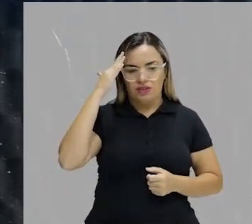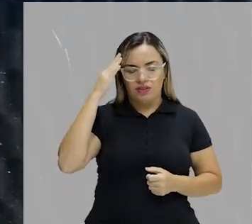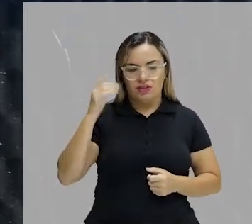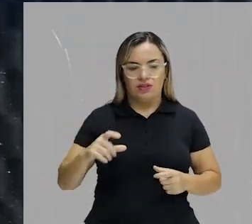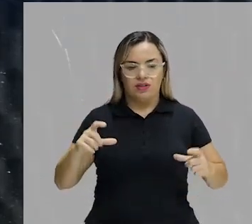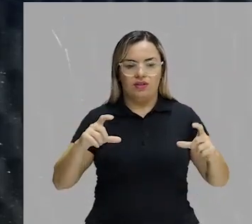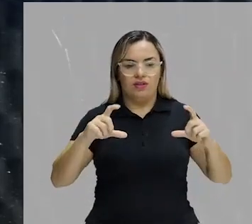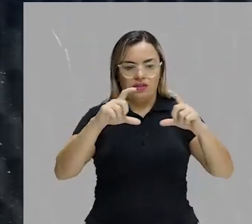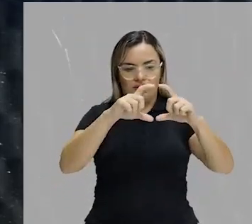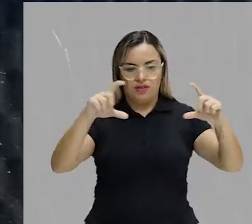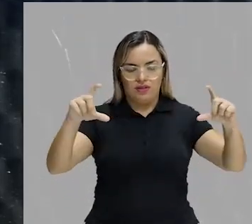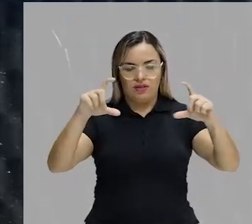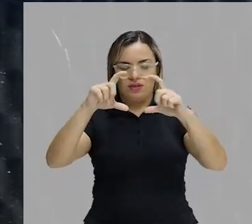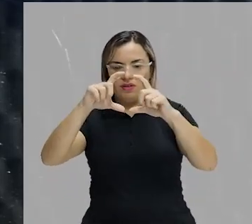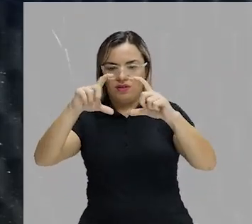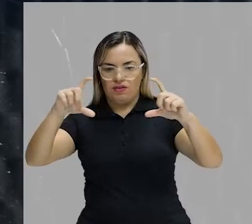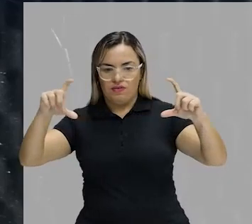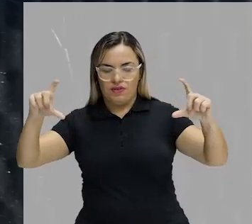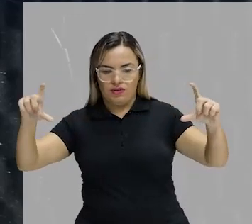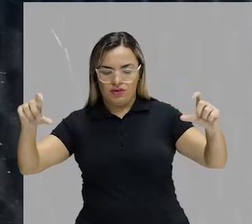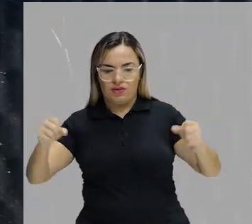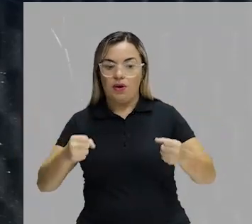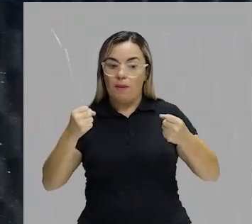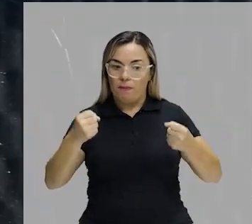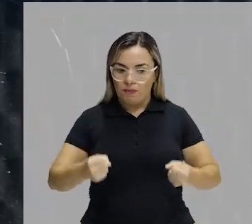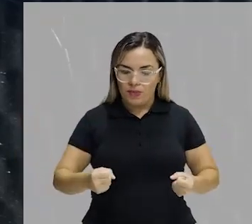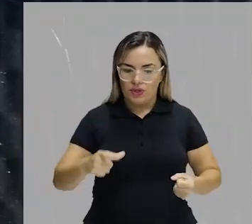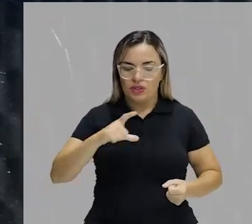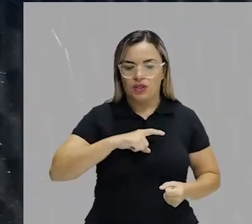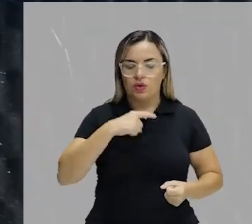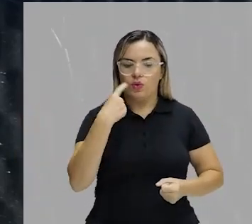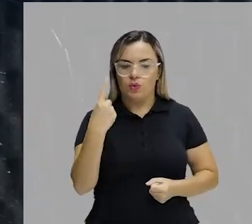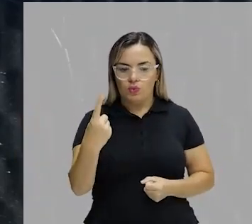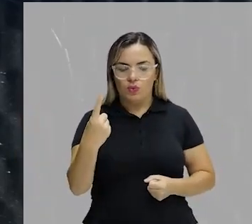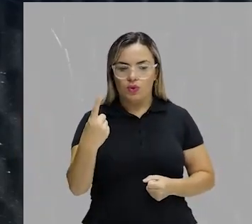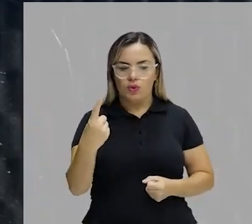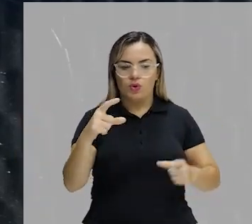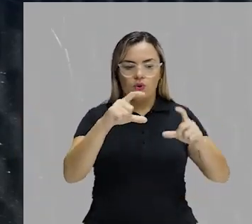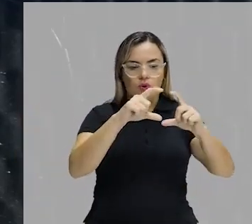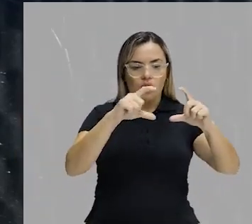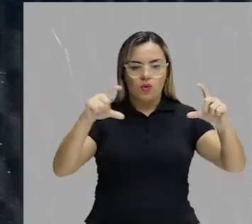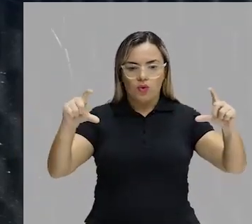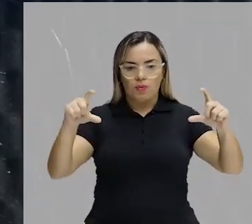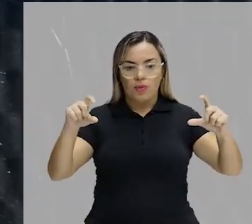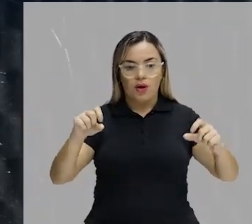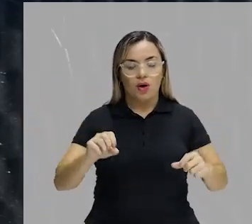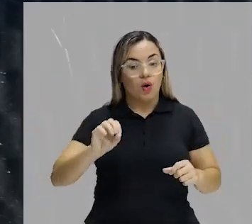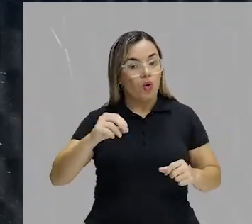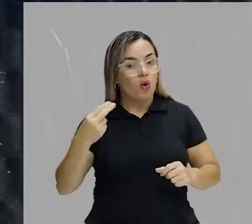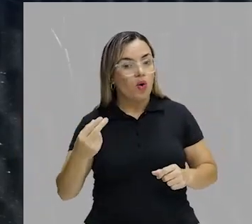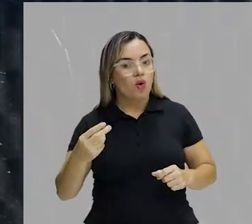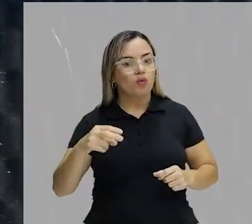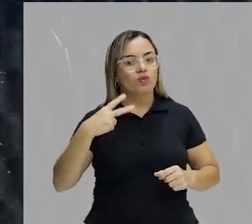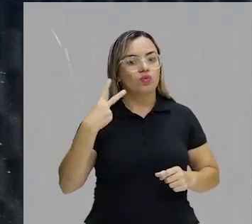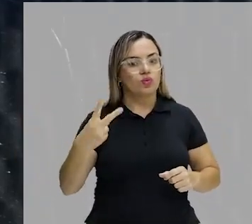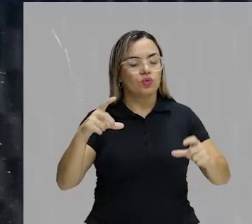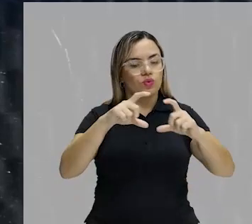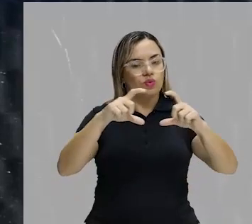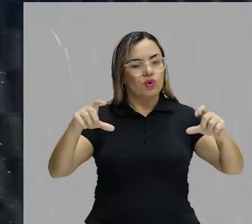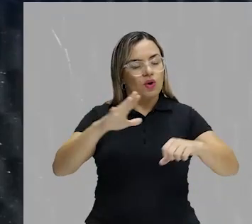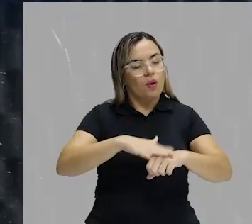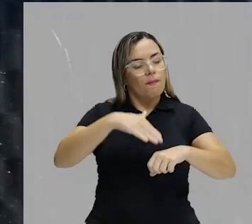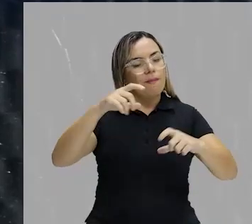período é uma frase que pode ter 1, 2 ou mais orações.